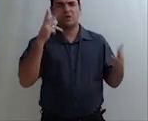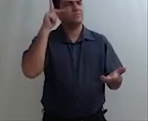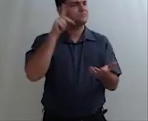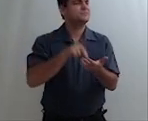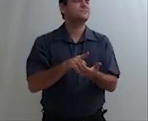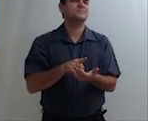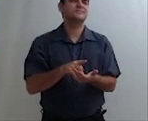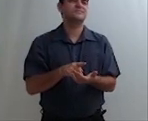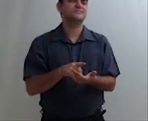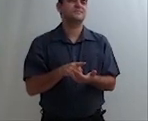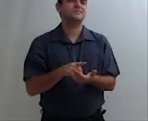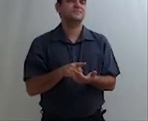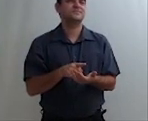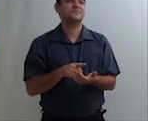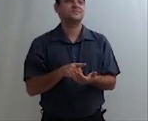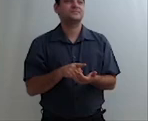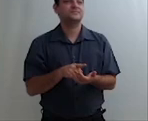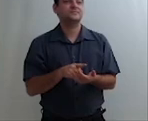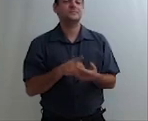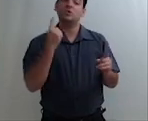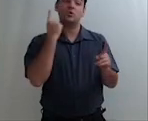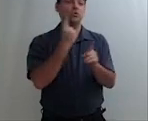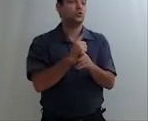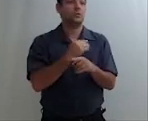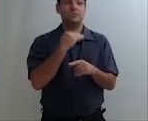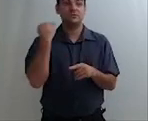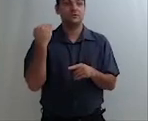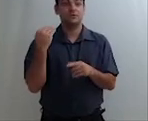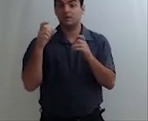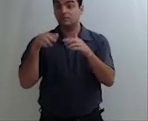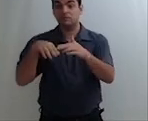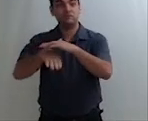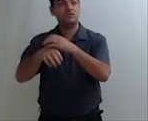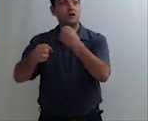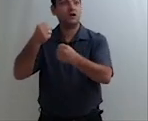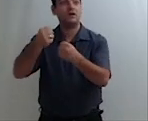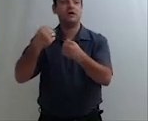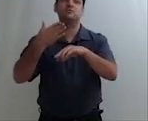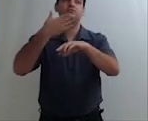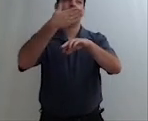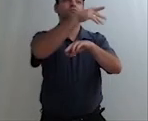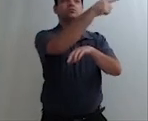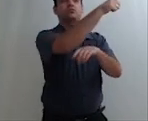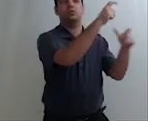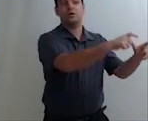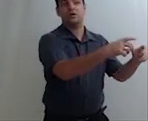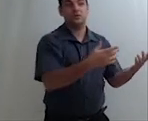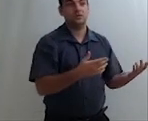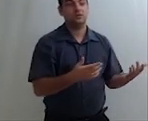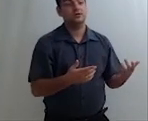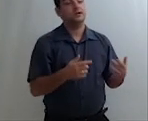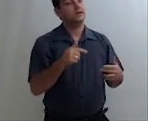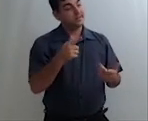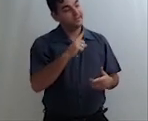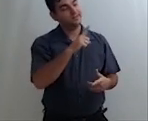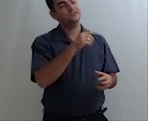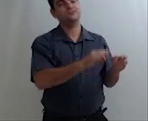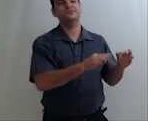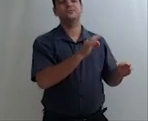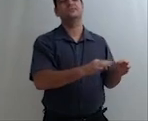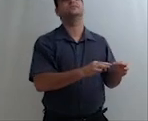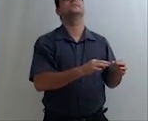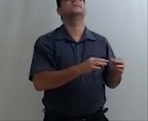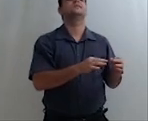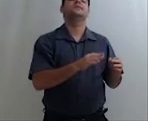eh foi encontrado um cadáver transportado para outro lugar pelos acusados e o juiz daí invoca esses